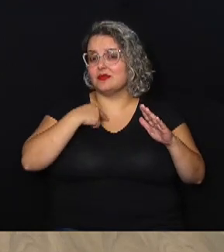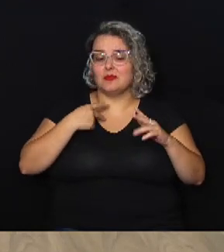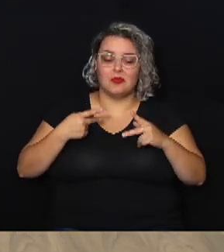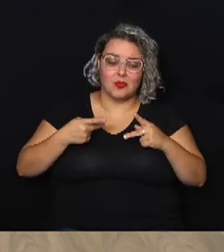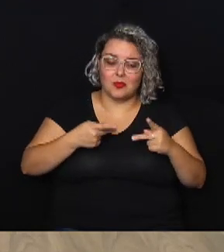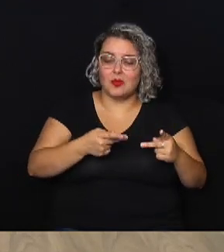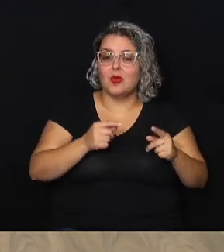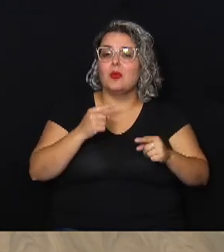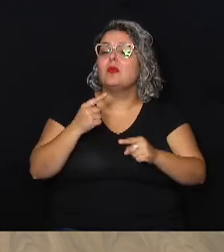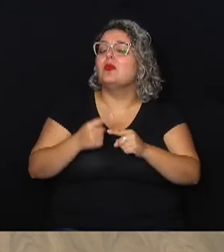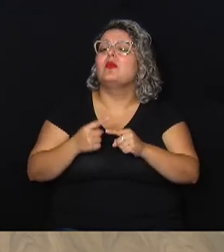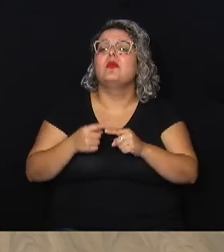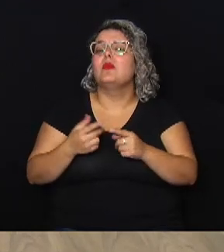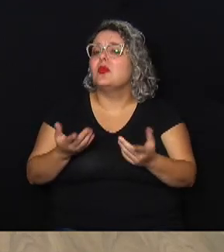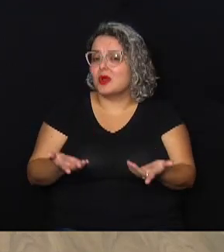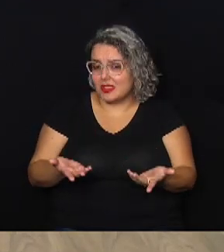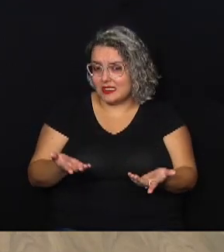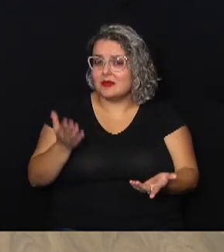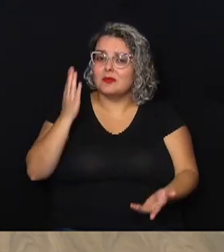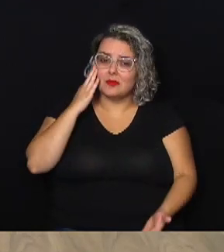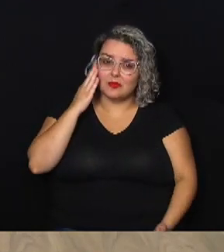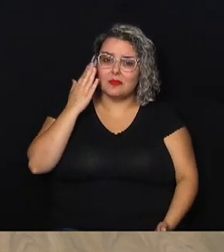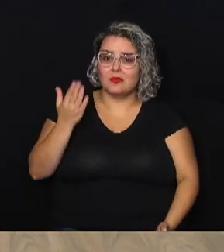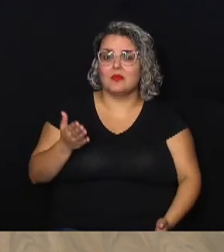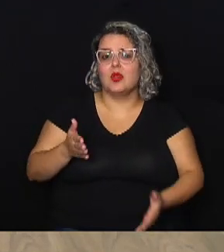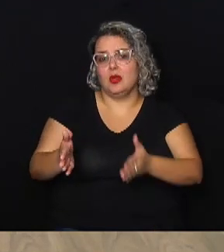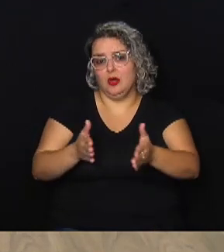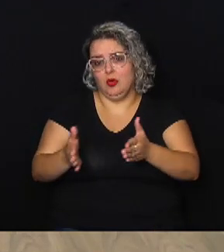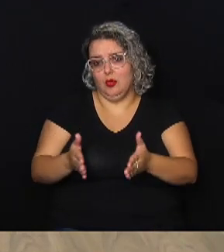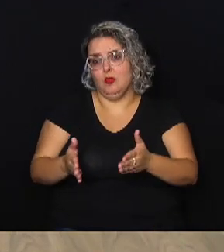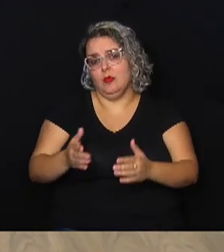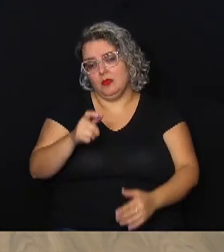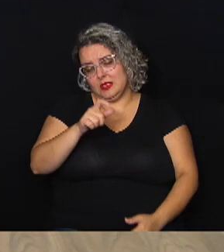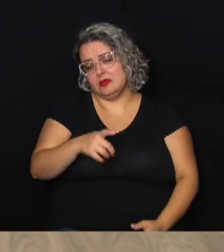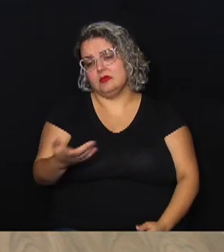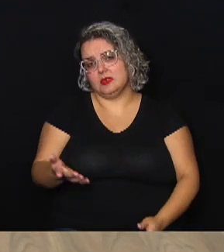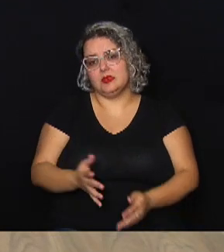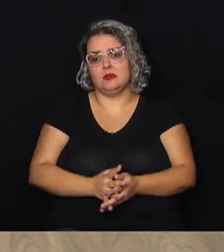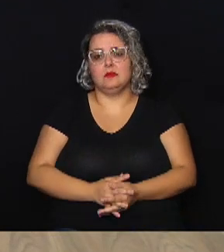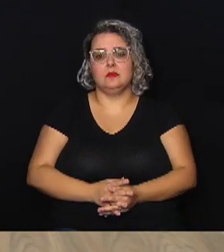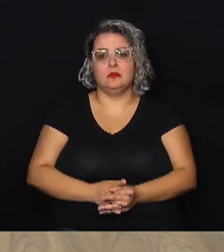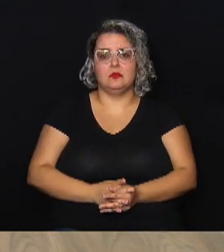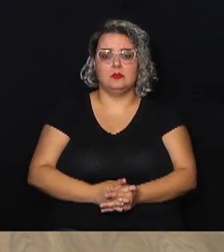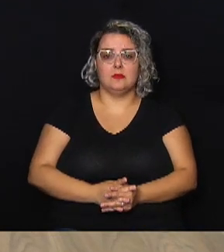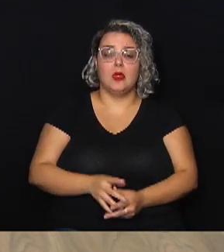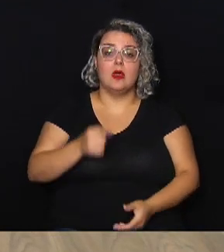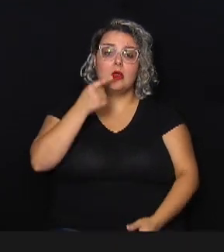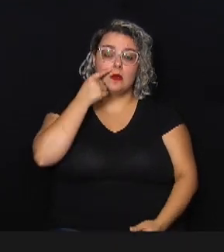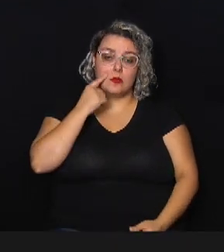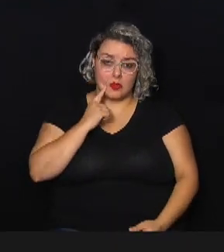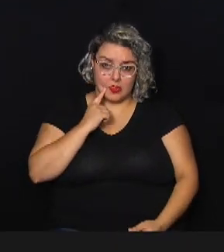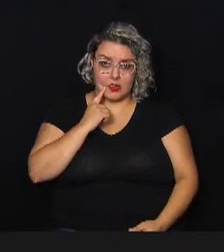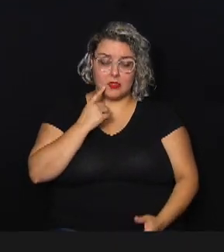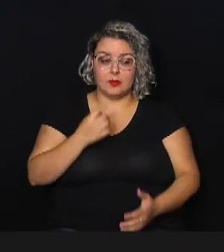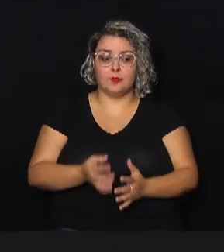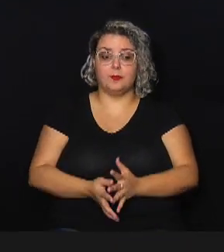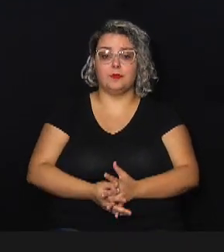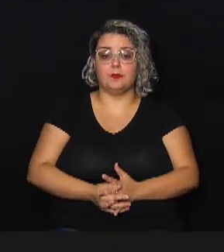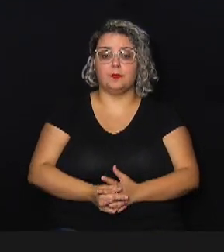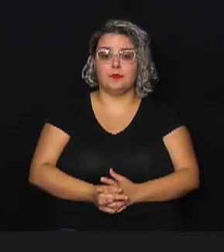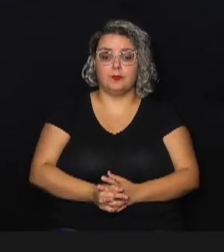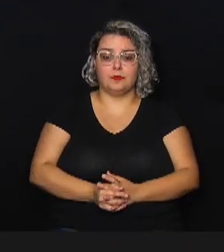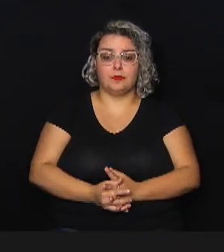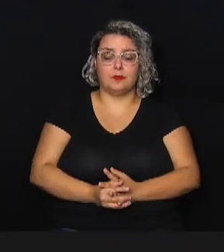O porquê disso? Até para entender o momento da pessoa, né? Viviane, se a gente pensar